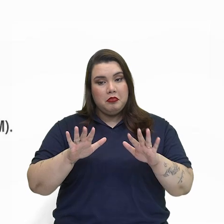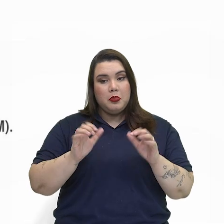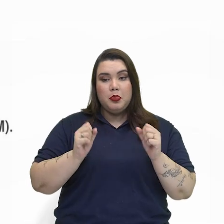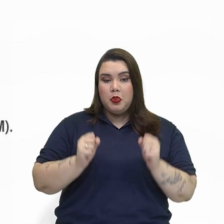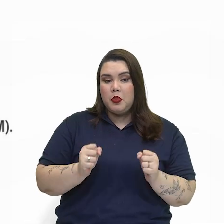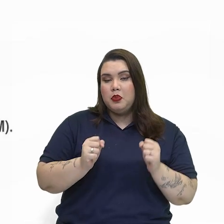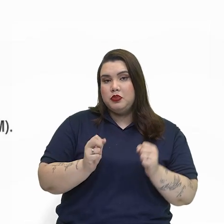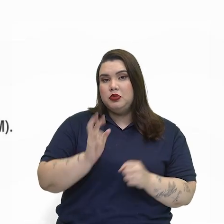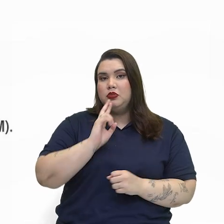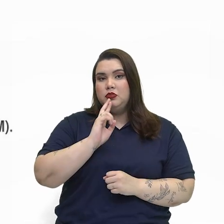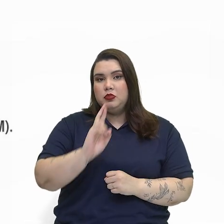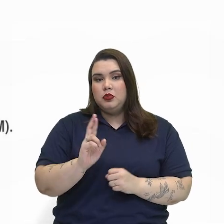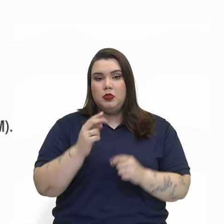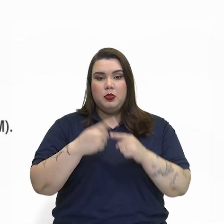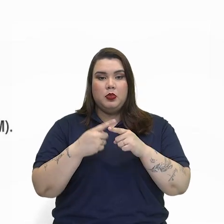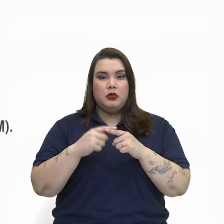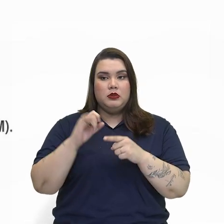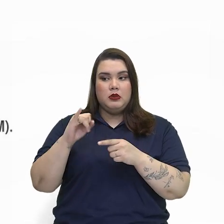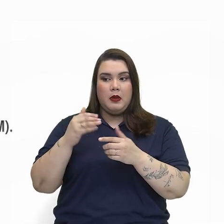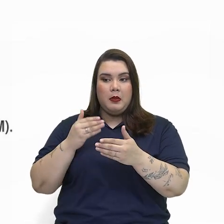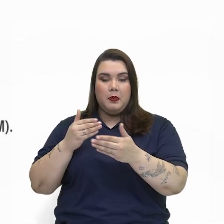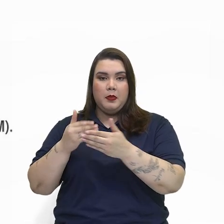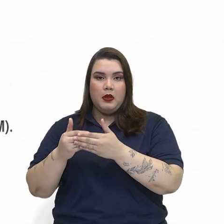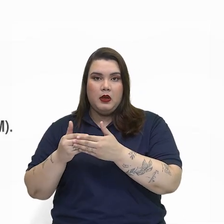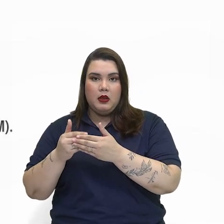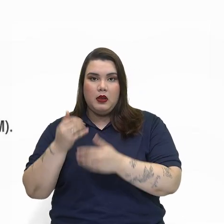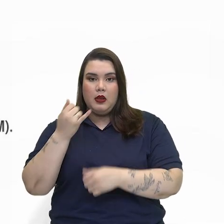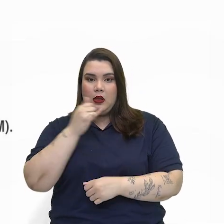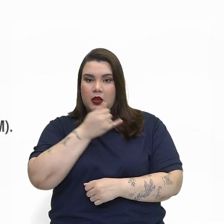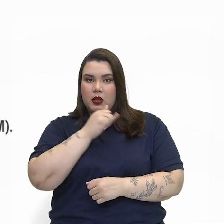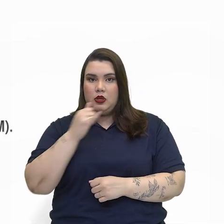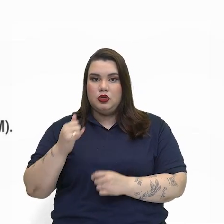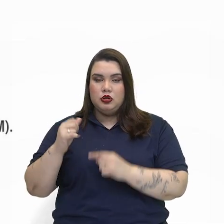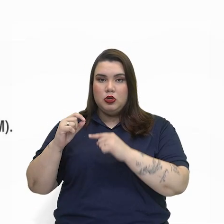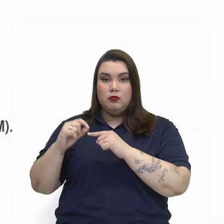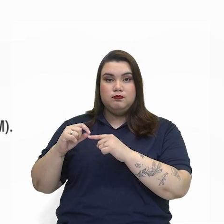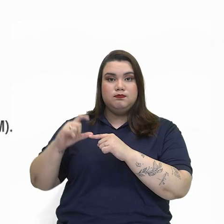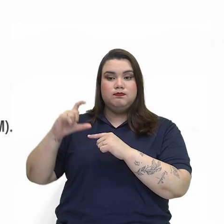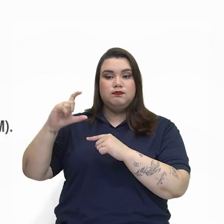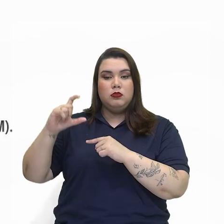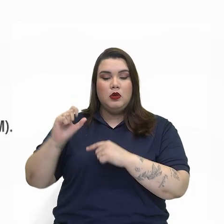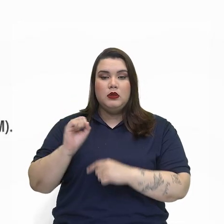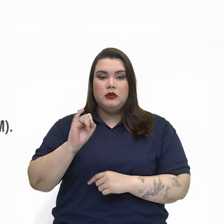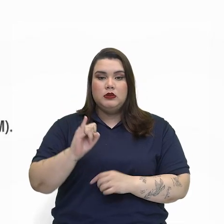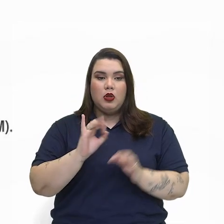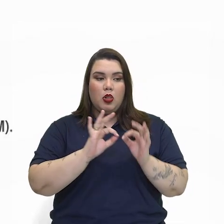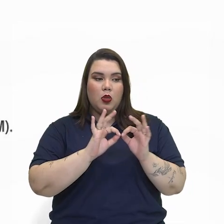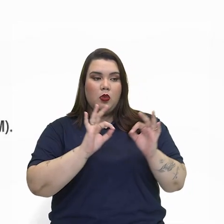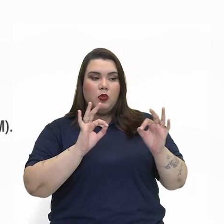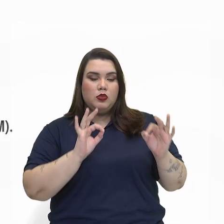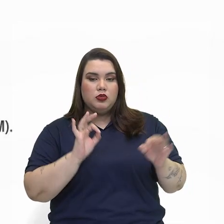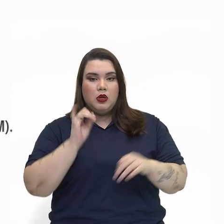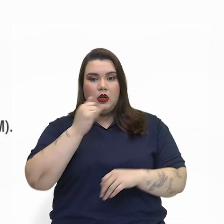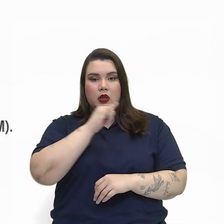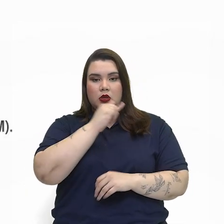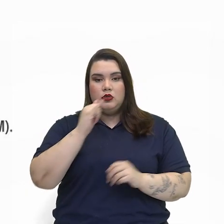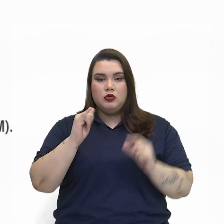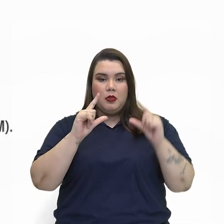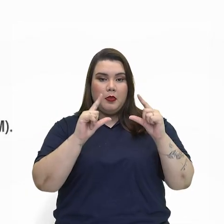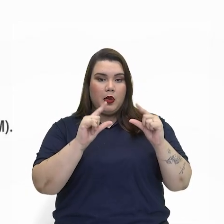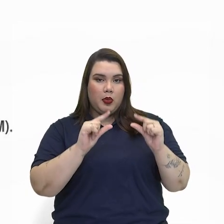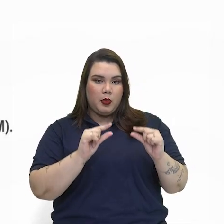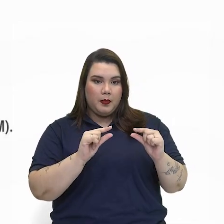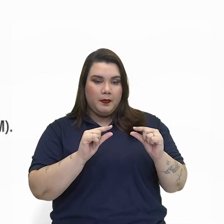Porque quando está mais perto, a energia potencial gravitacional é maior. quando está mais longe, a energia potencial gravitacional é